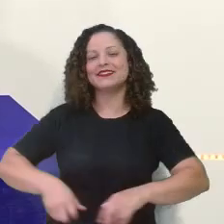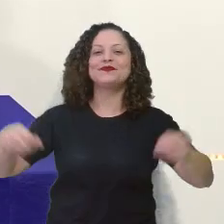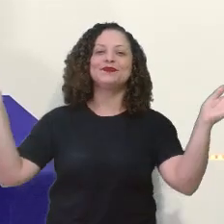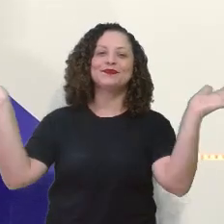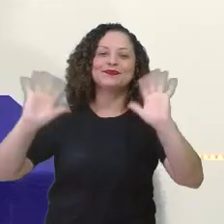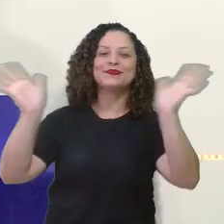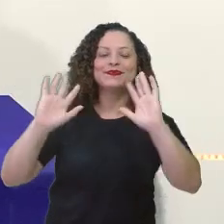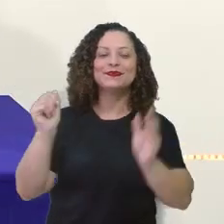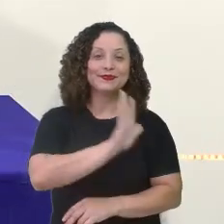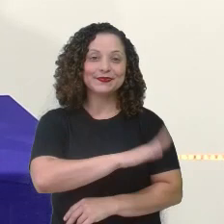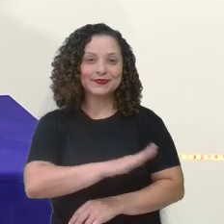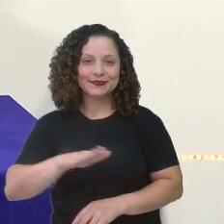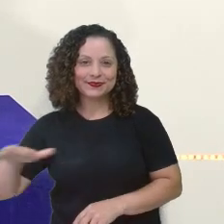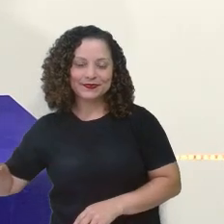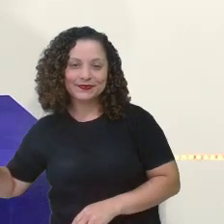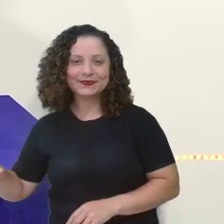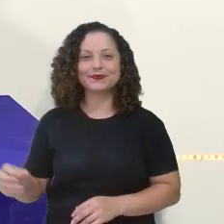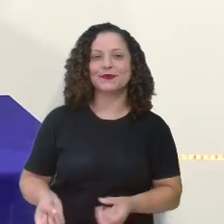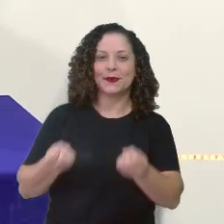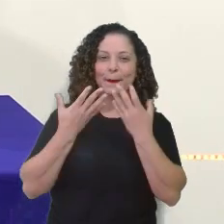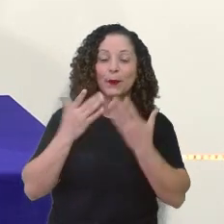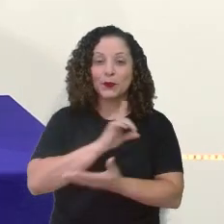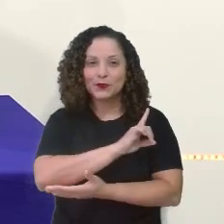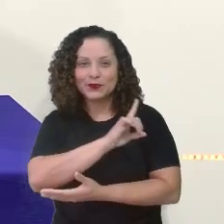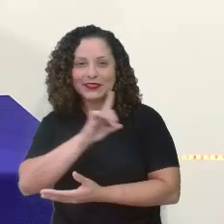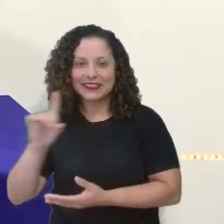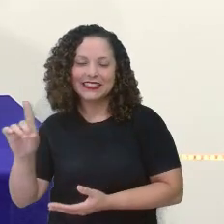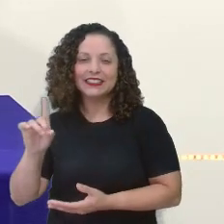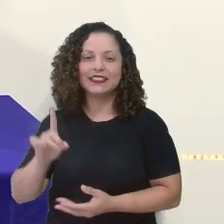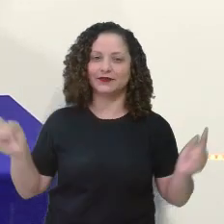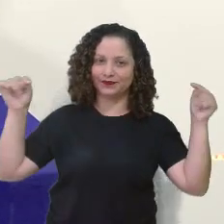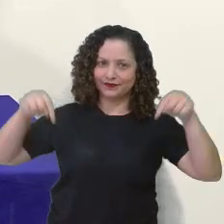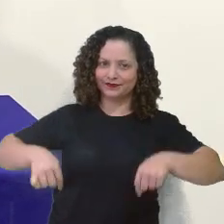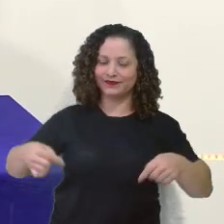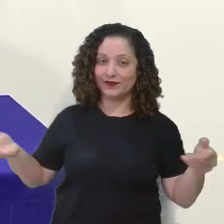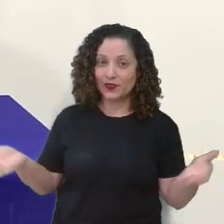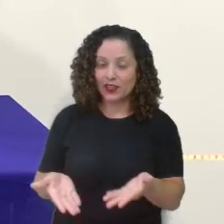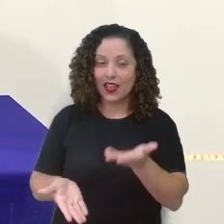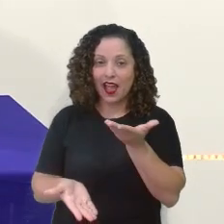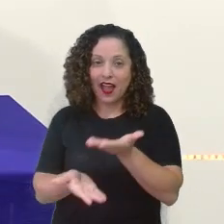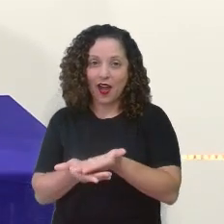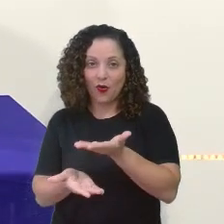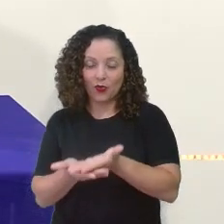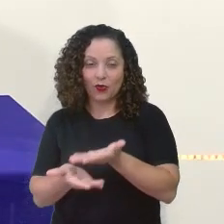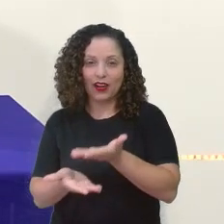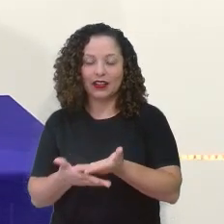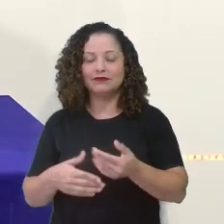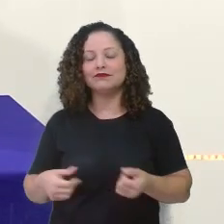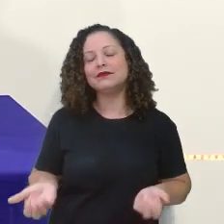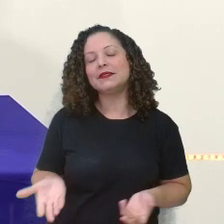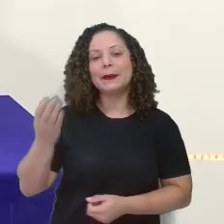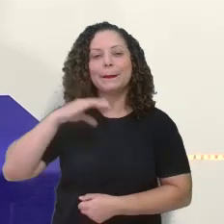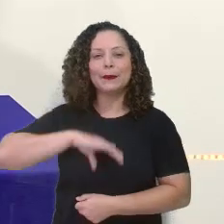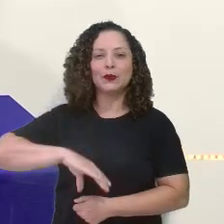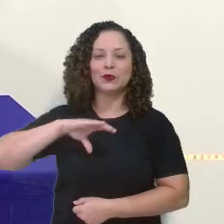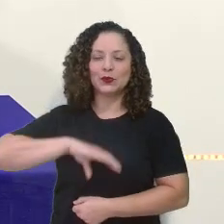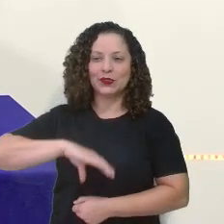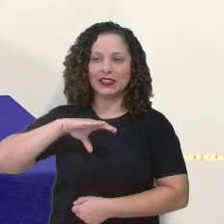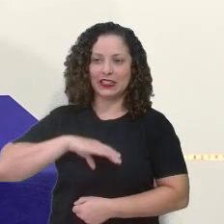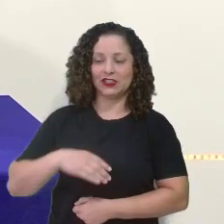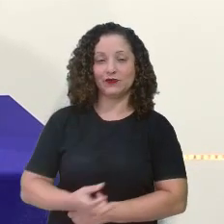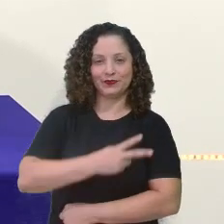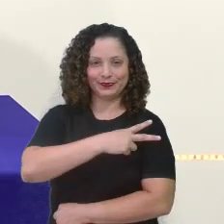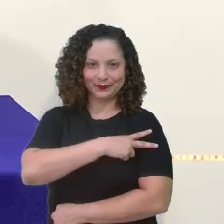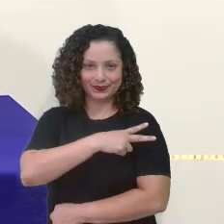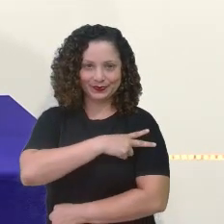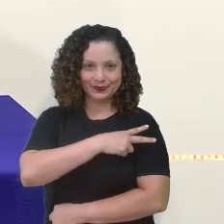Olá, crianças! Muito bom dia! Estamos aqui para mais uma aula de língua portuguesa para as turmas